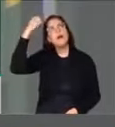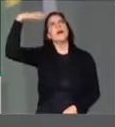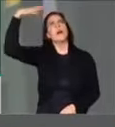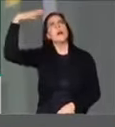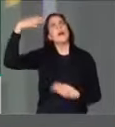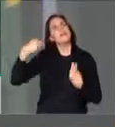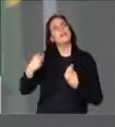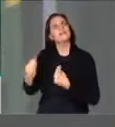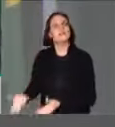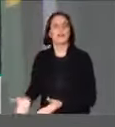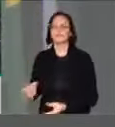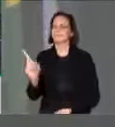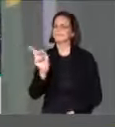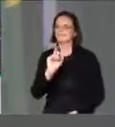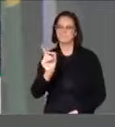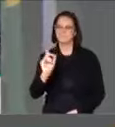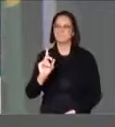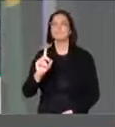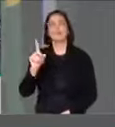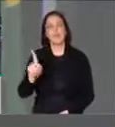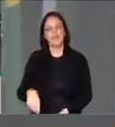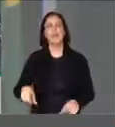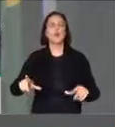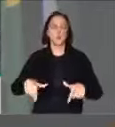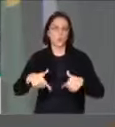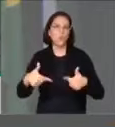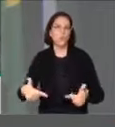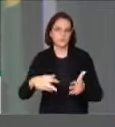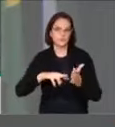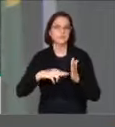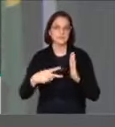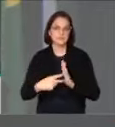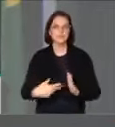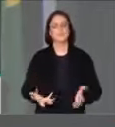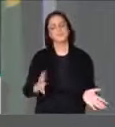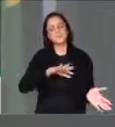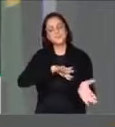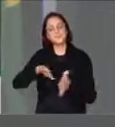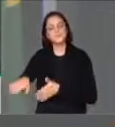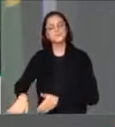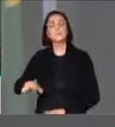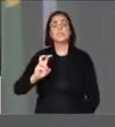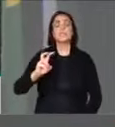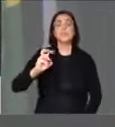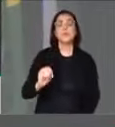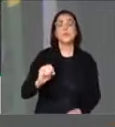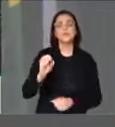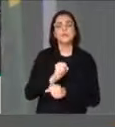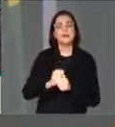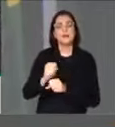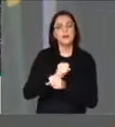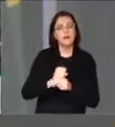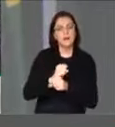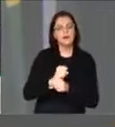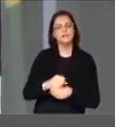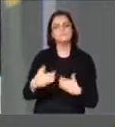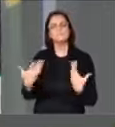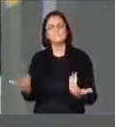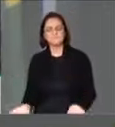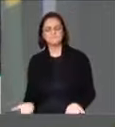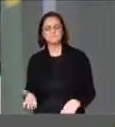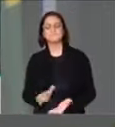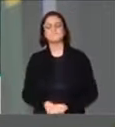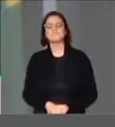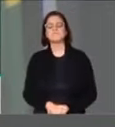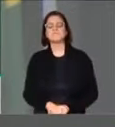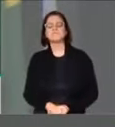históricos de luta. Mas também, nesses 50 anos, nós temos esse